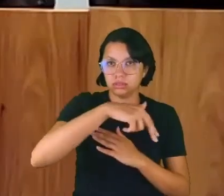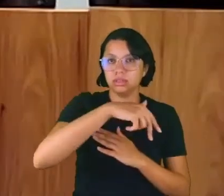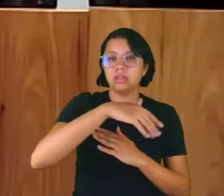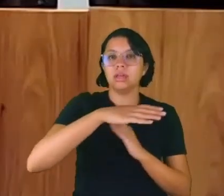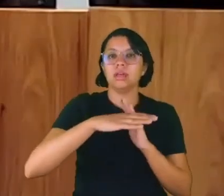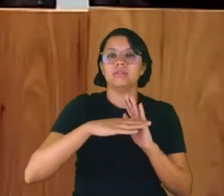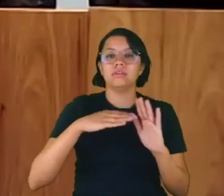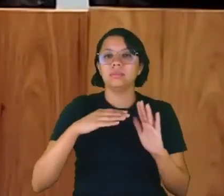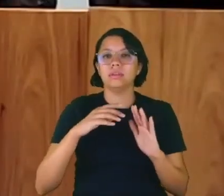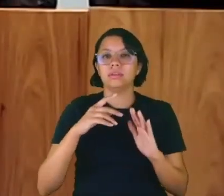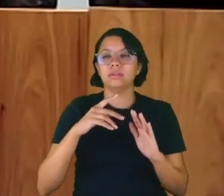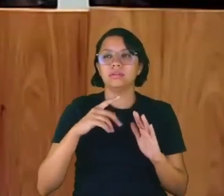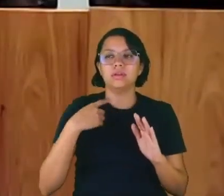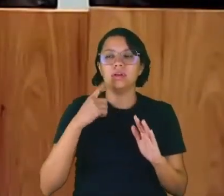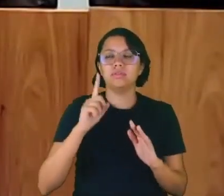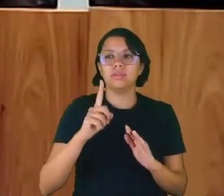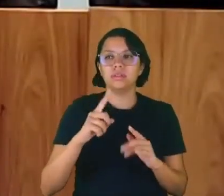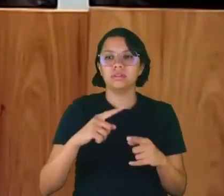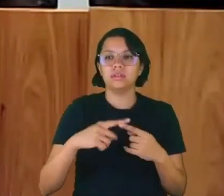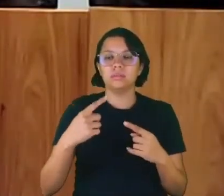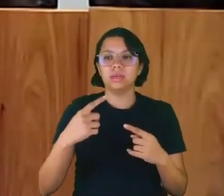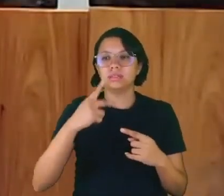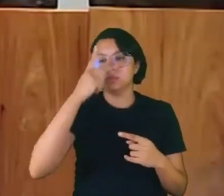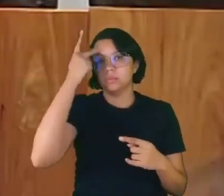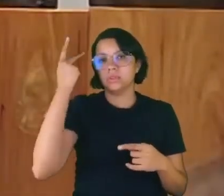o advogado, alguém amando dele, mas assim,